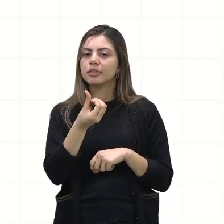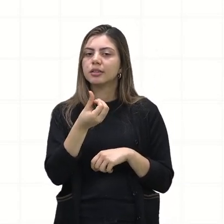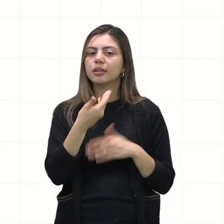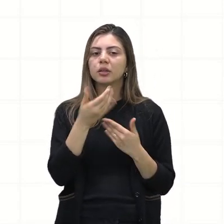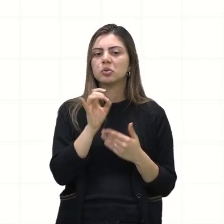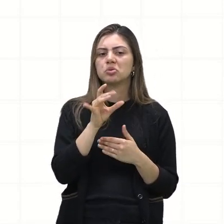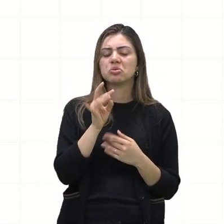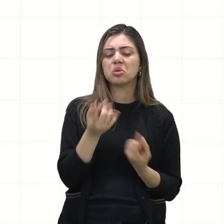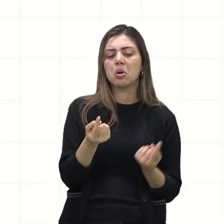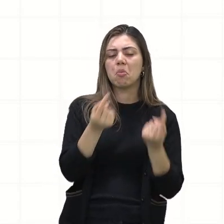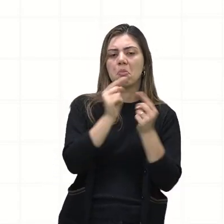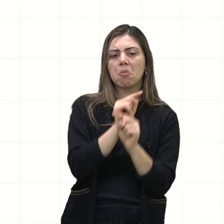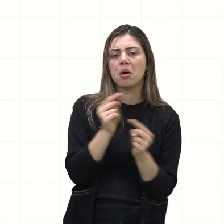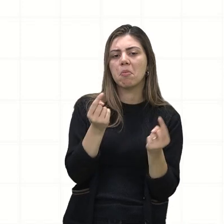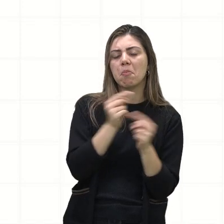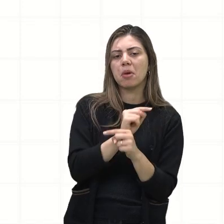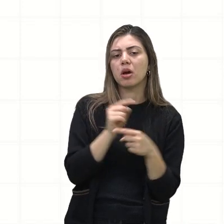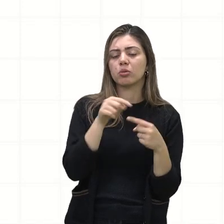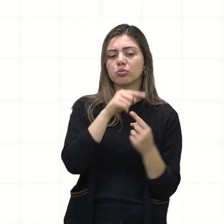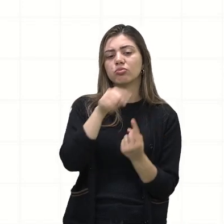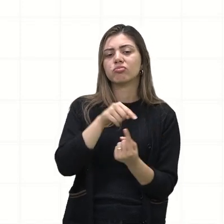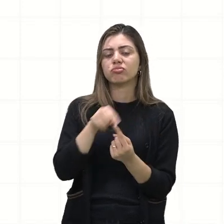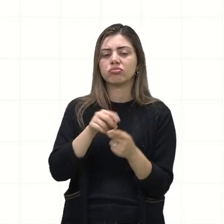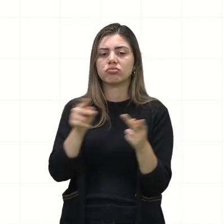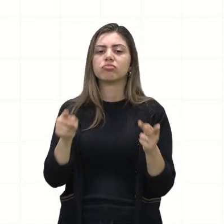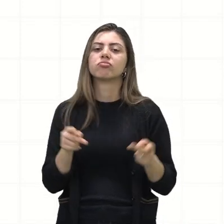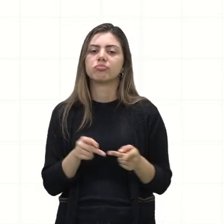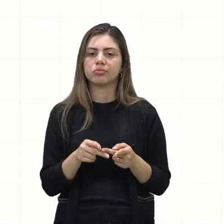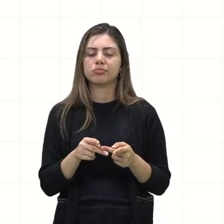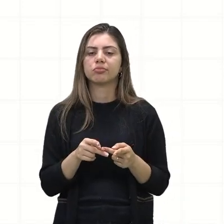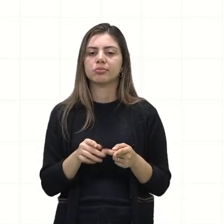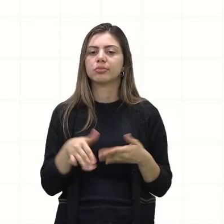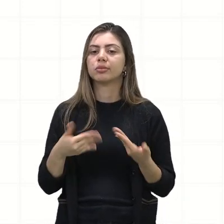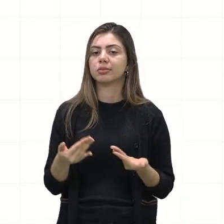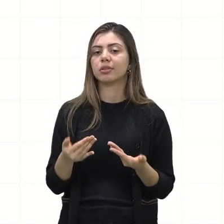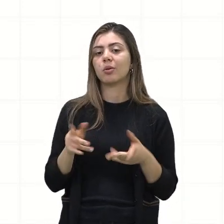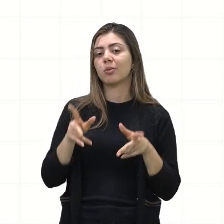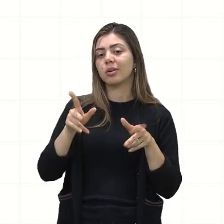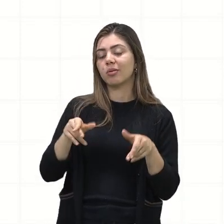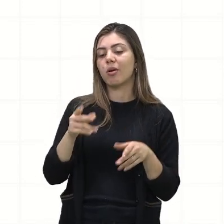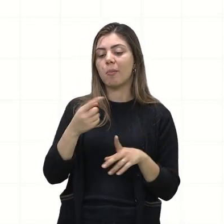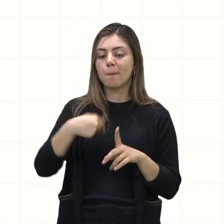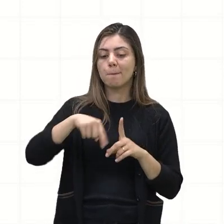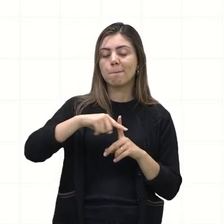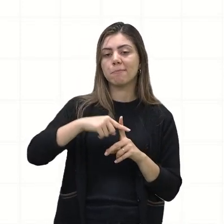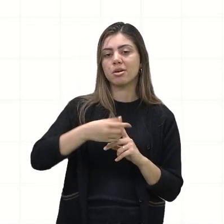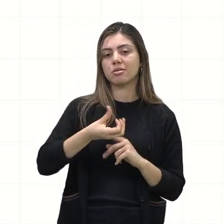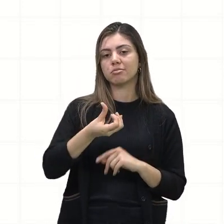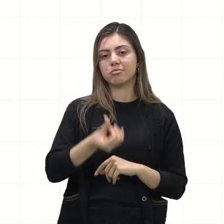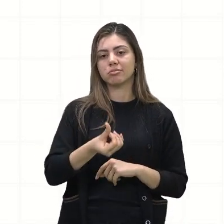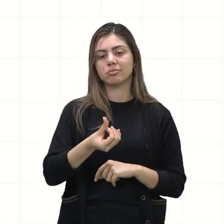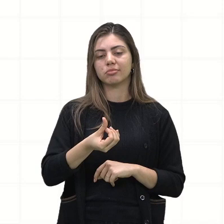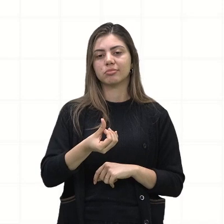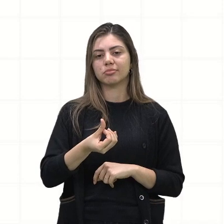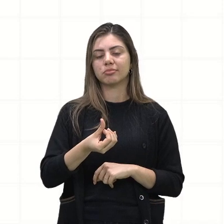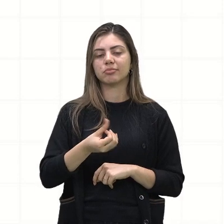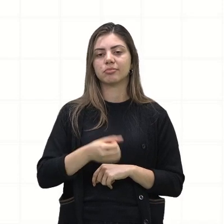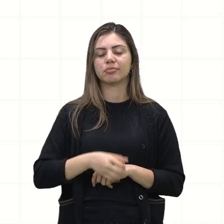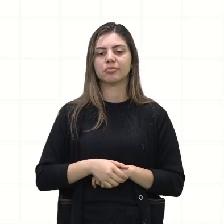trocamos, né? Agora, para o sem glúten, nós vamos ter mais 6 com sem